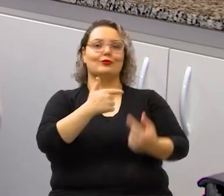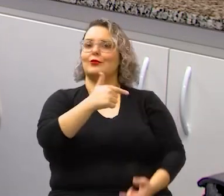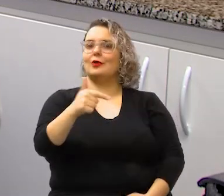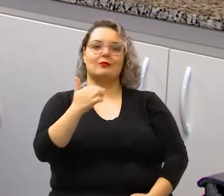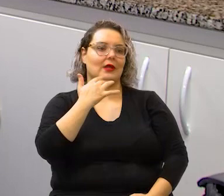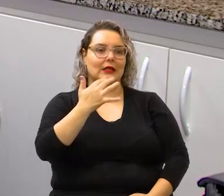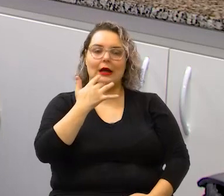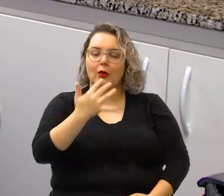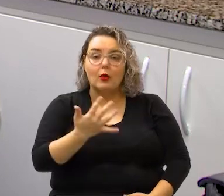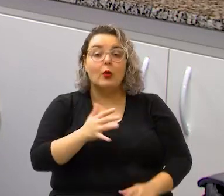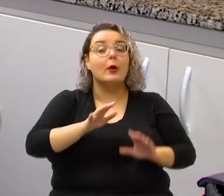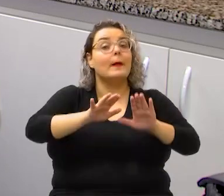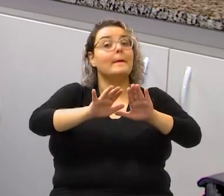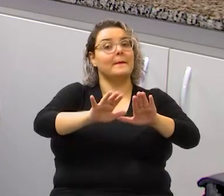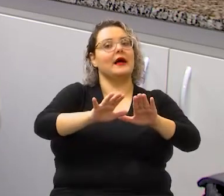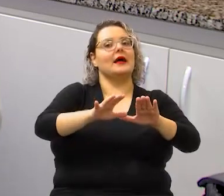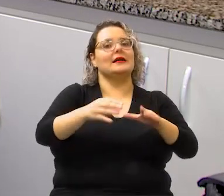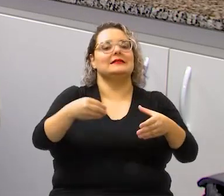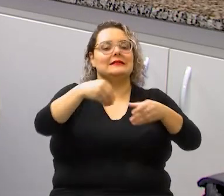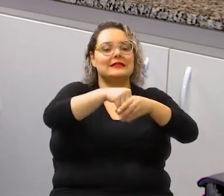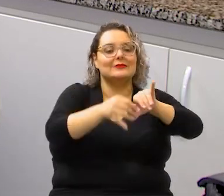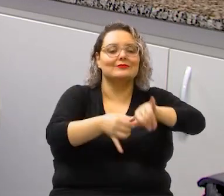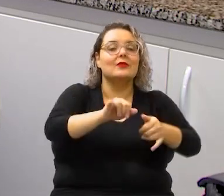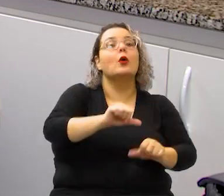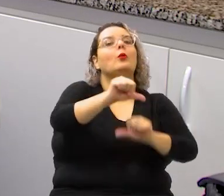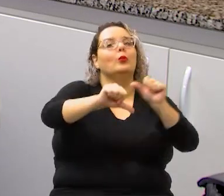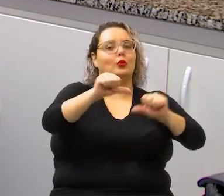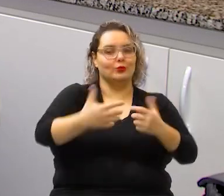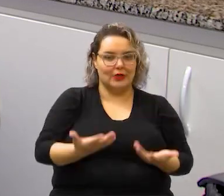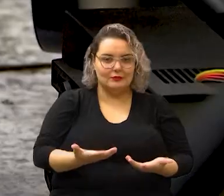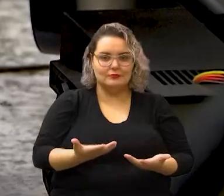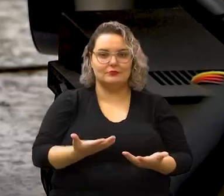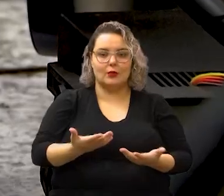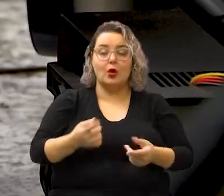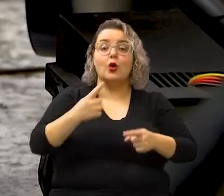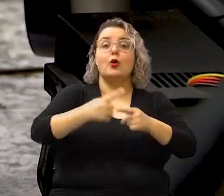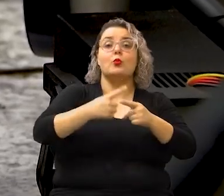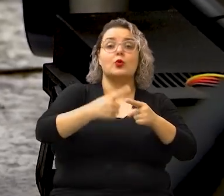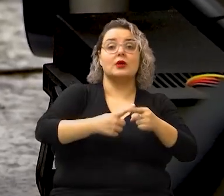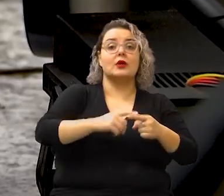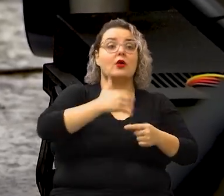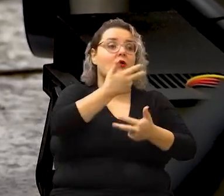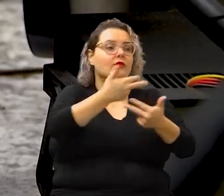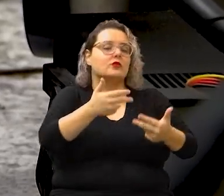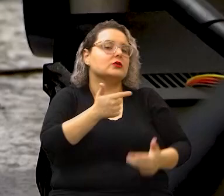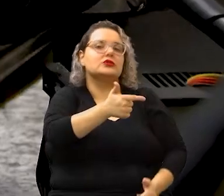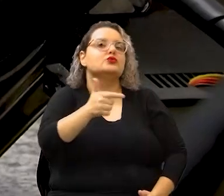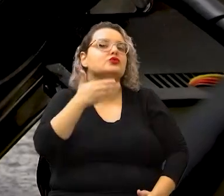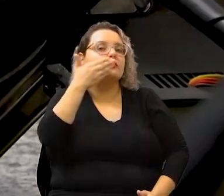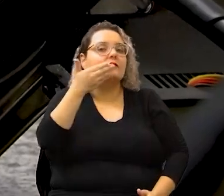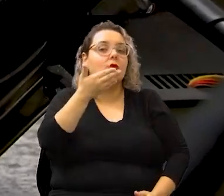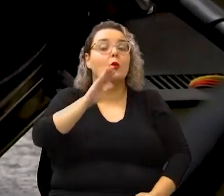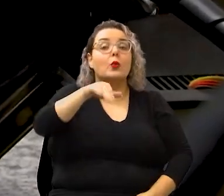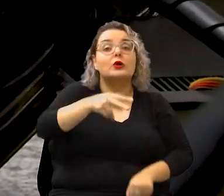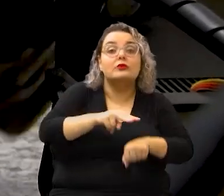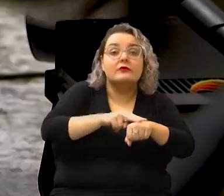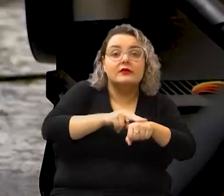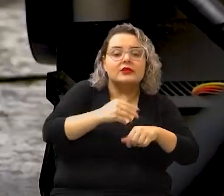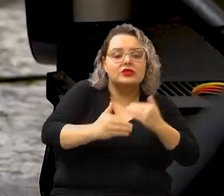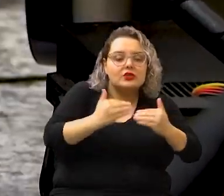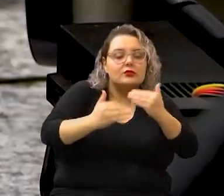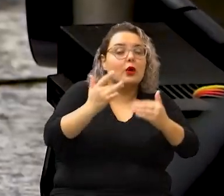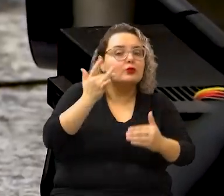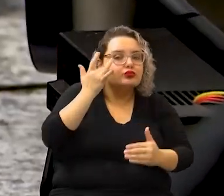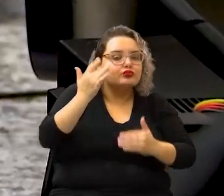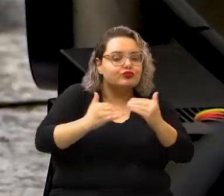tem essa mudança na coloração. Mas a composição química muda, porque ele trata um fruto que não tinha doçura quando verde, e